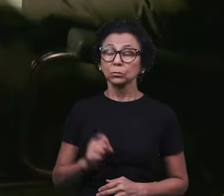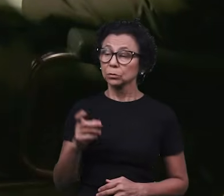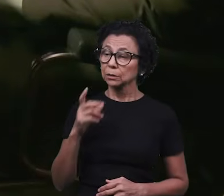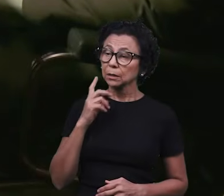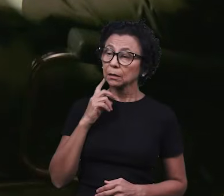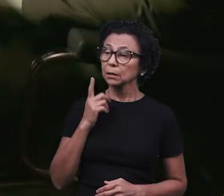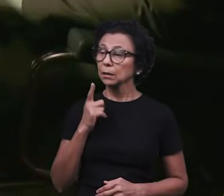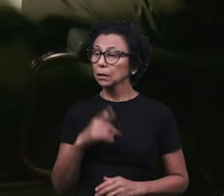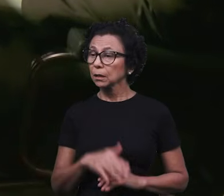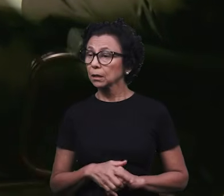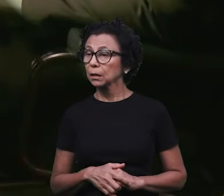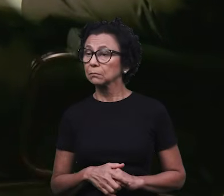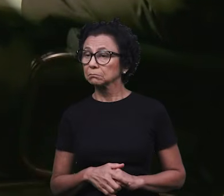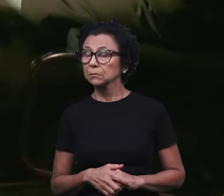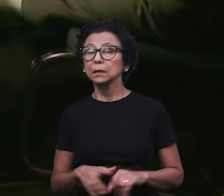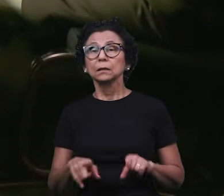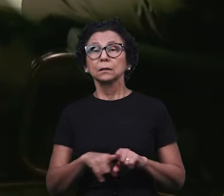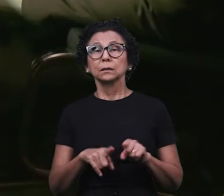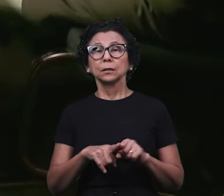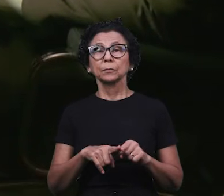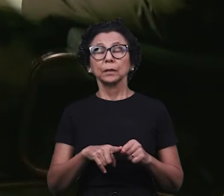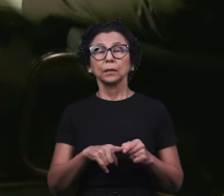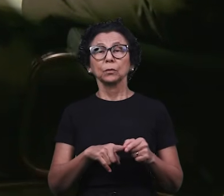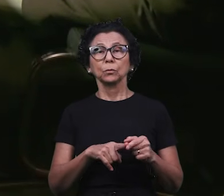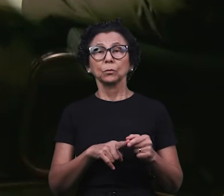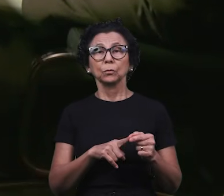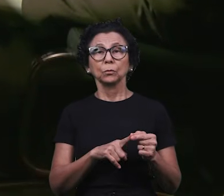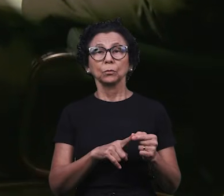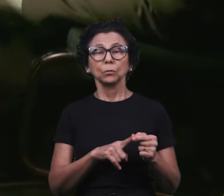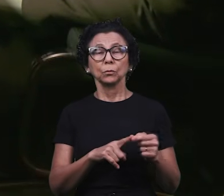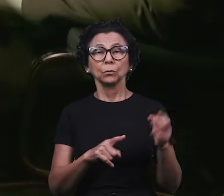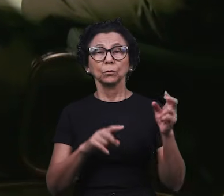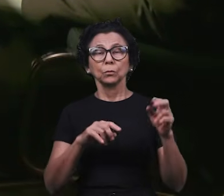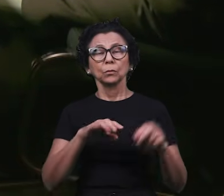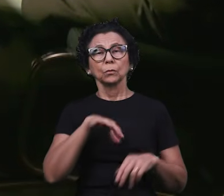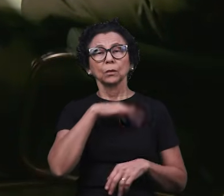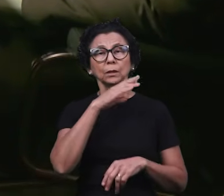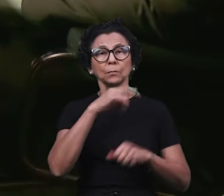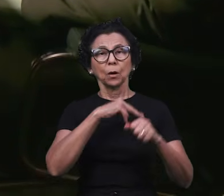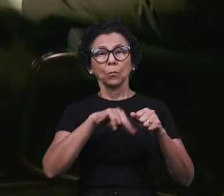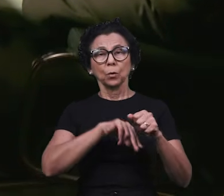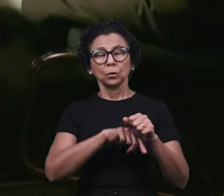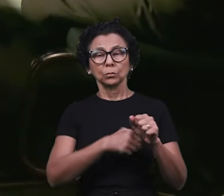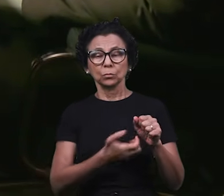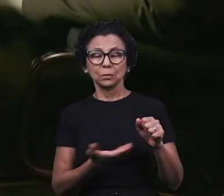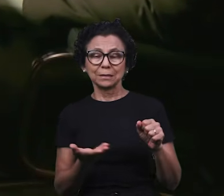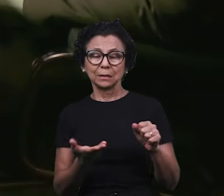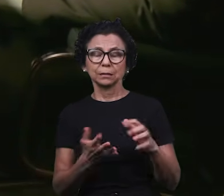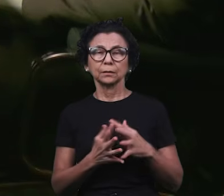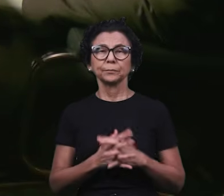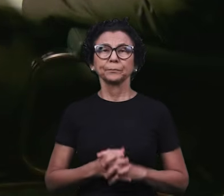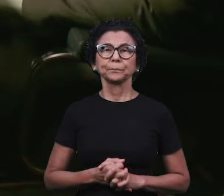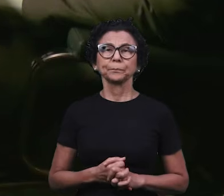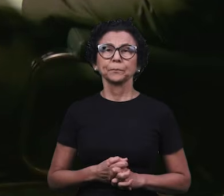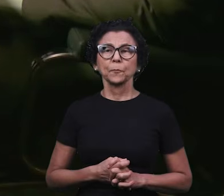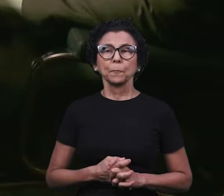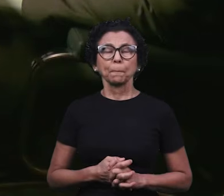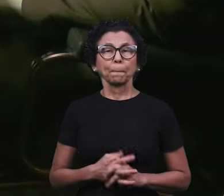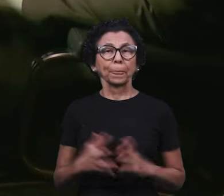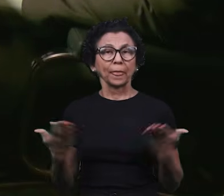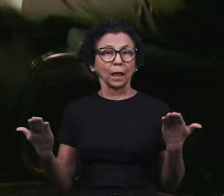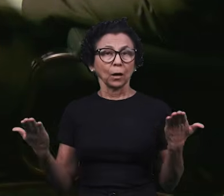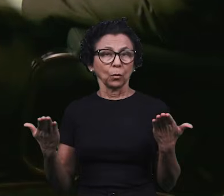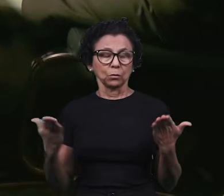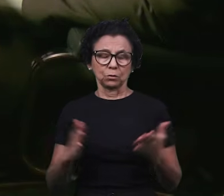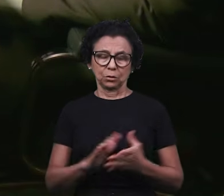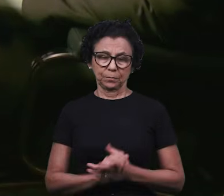sangue. Então, o servo de Deus, ele precisa ser identificado, né? Ele está vestido da graça, ele tem